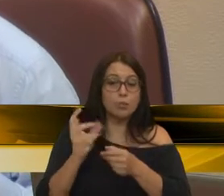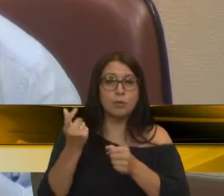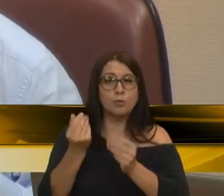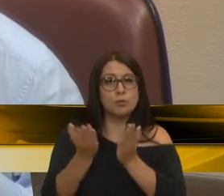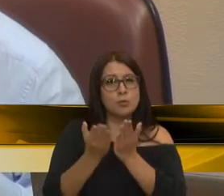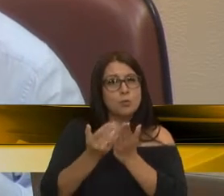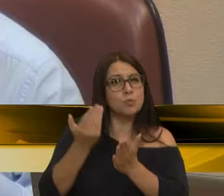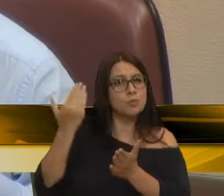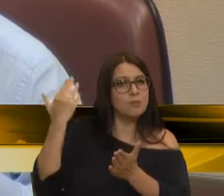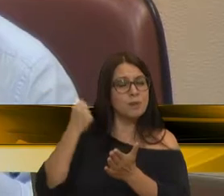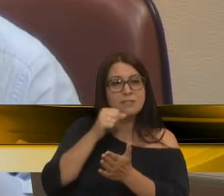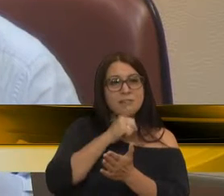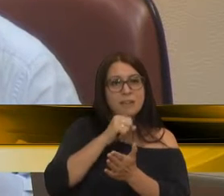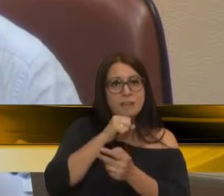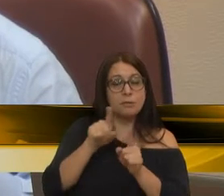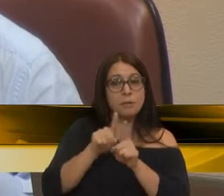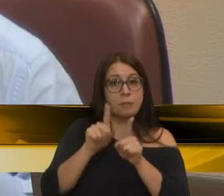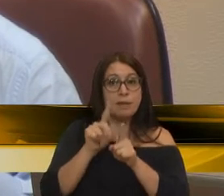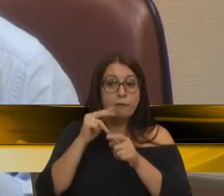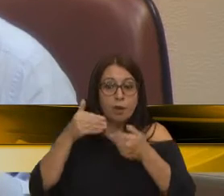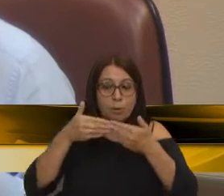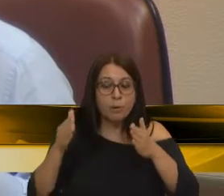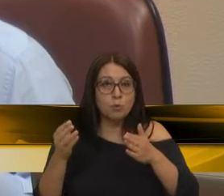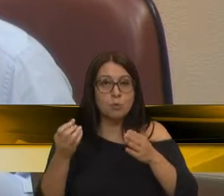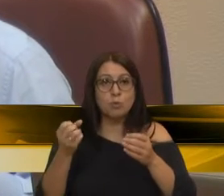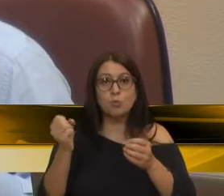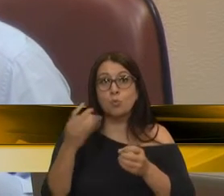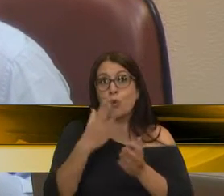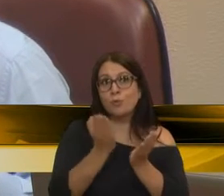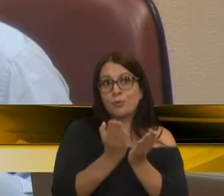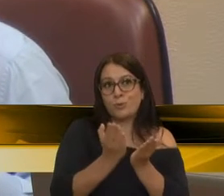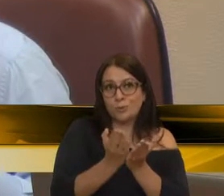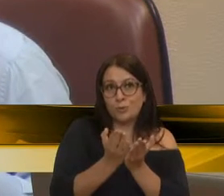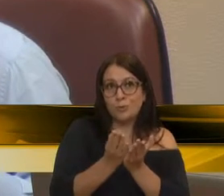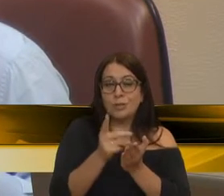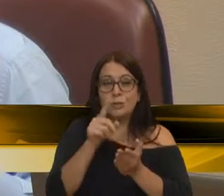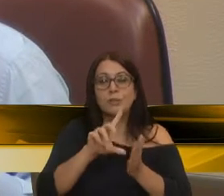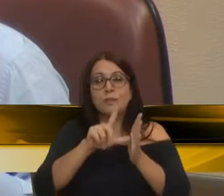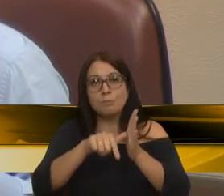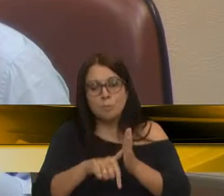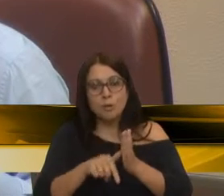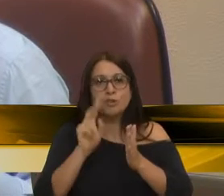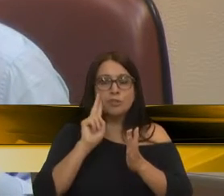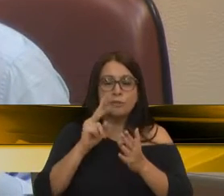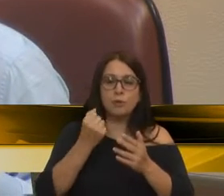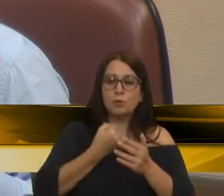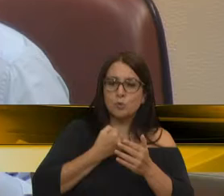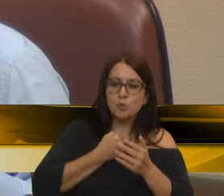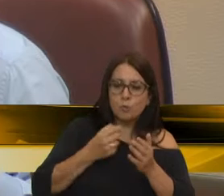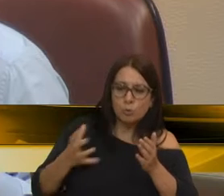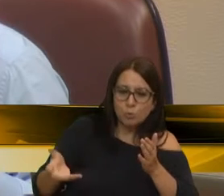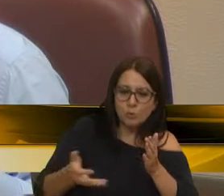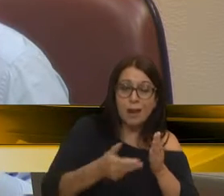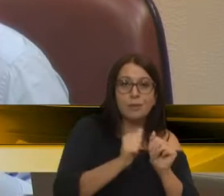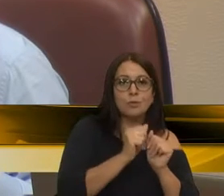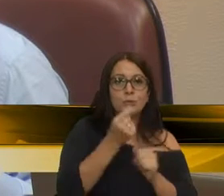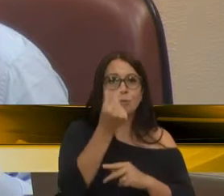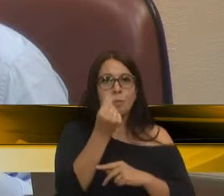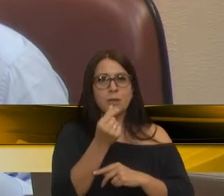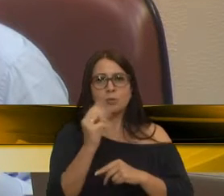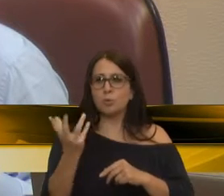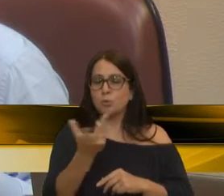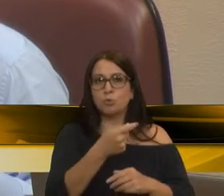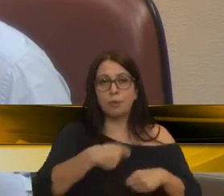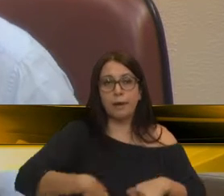estudo antigo ao mesmo tempo determinar a abertura de um novo e isso somente depois de conferir os dados informativos de preços dos insumos